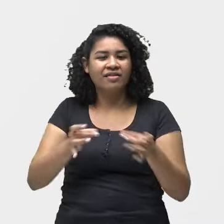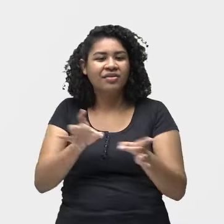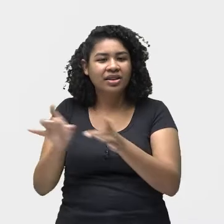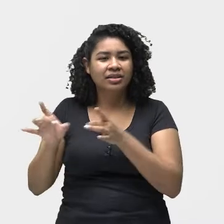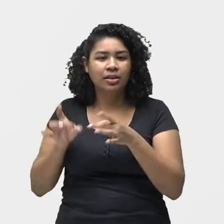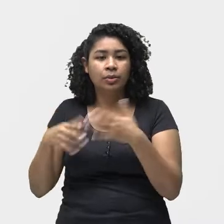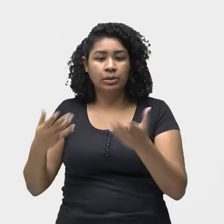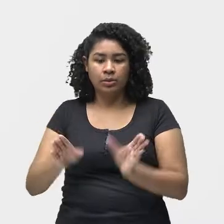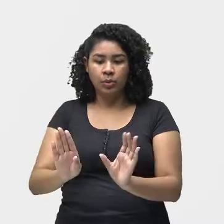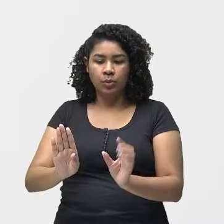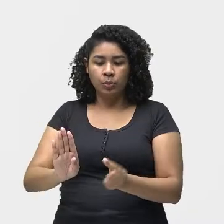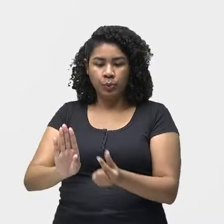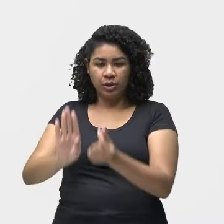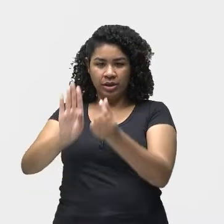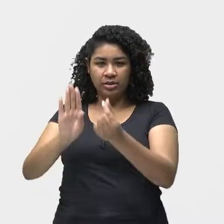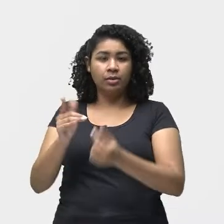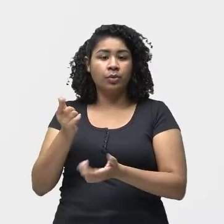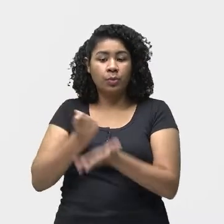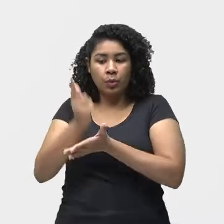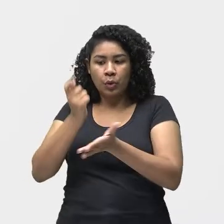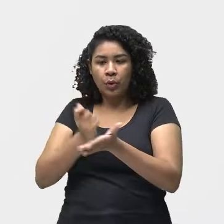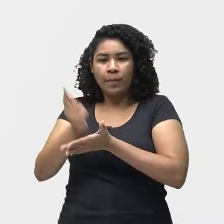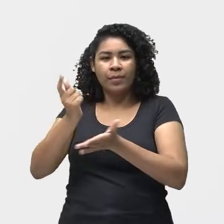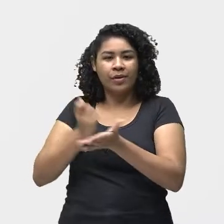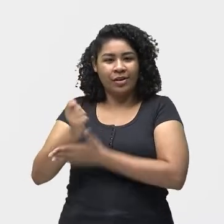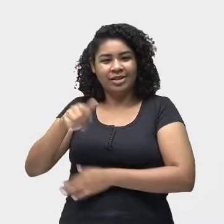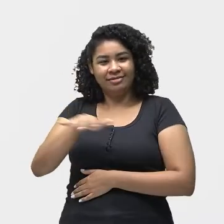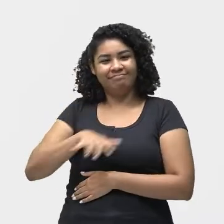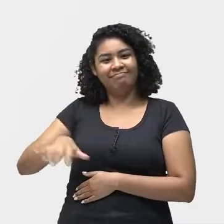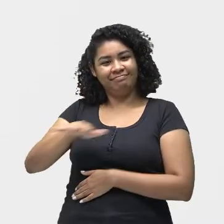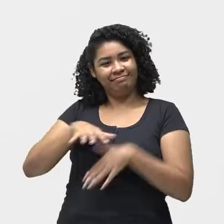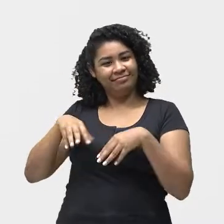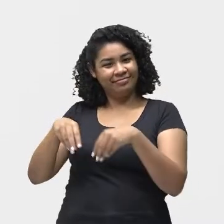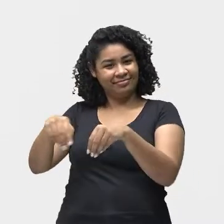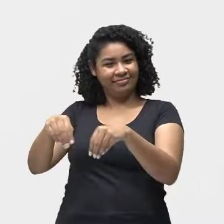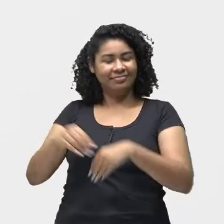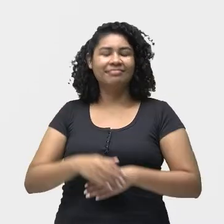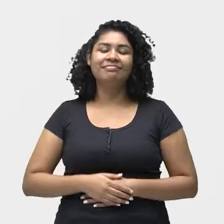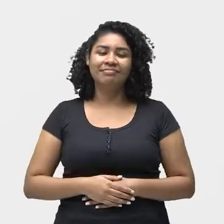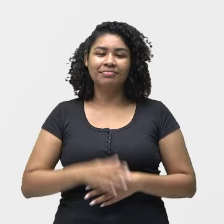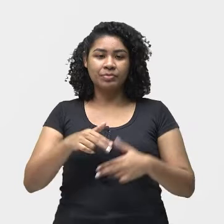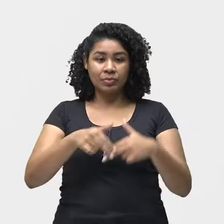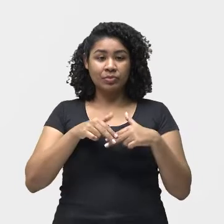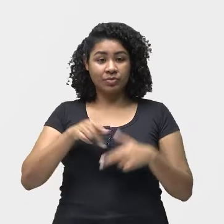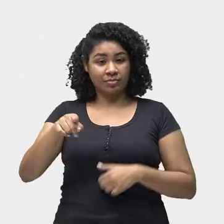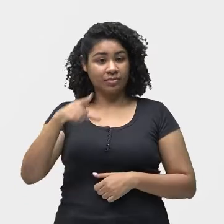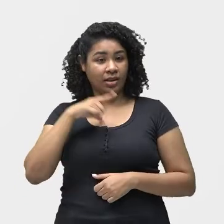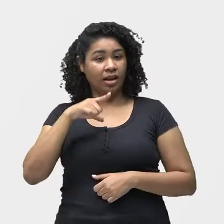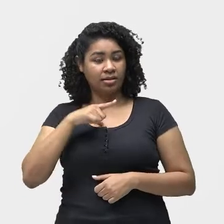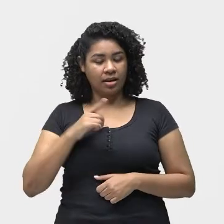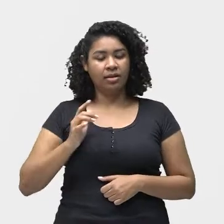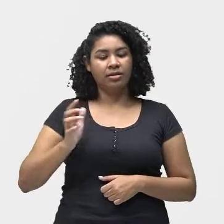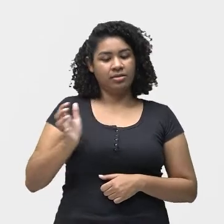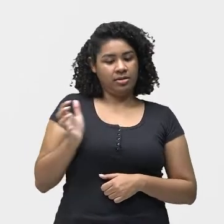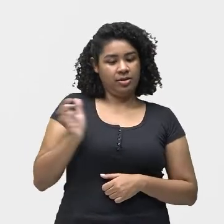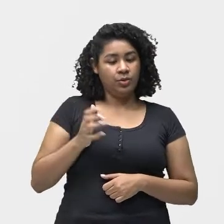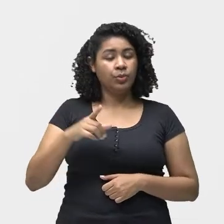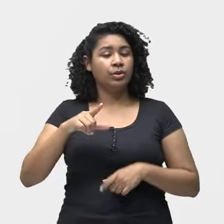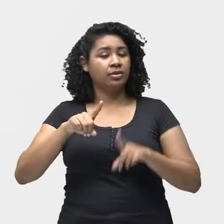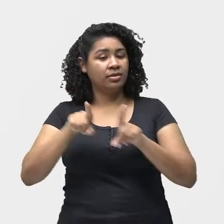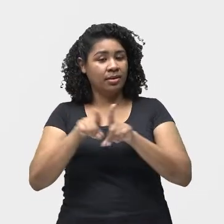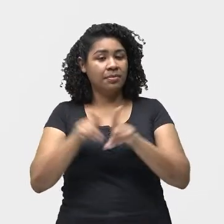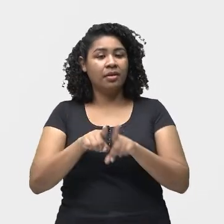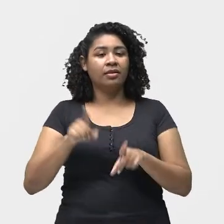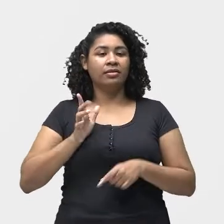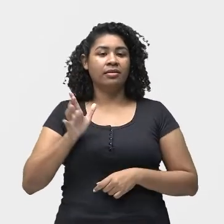que a burguesia começa a aparecer novamente. Por quê? Agora, ela também vai se tornar proprietária de terras.